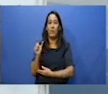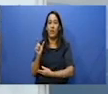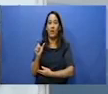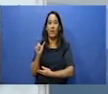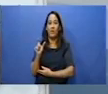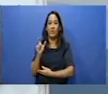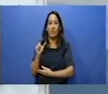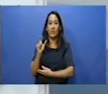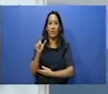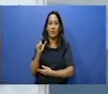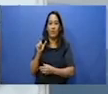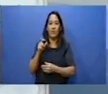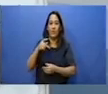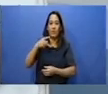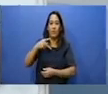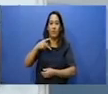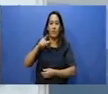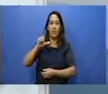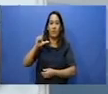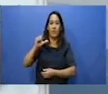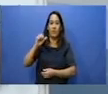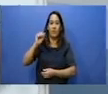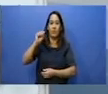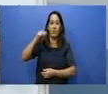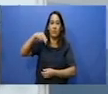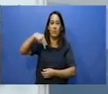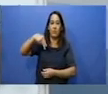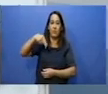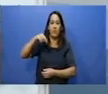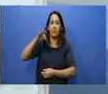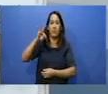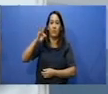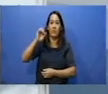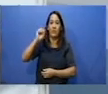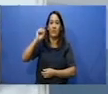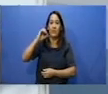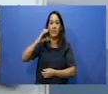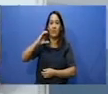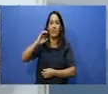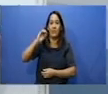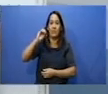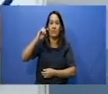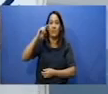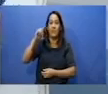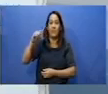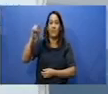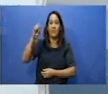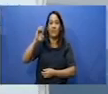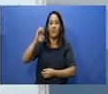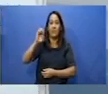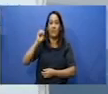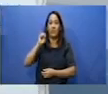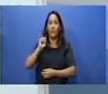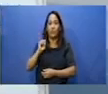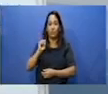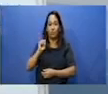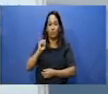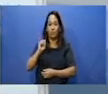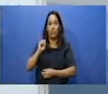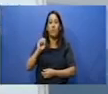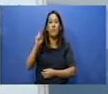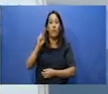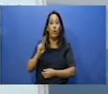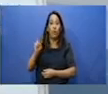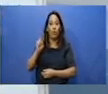C cedilha e S. E o tio, ó, em cima do O, igual